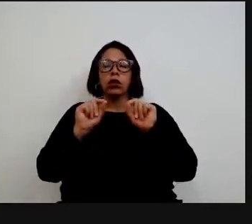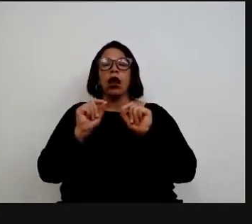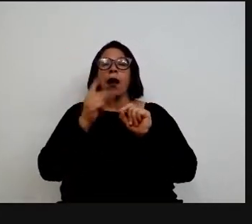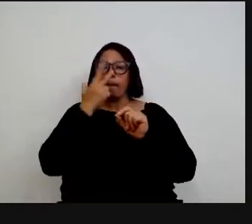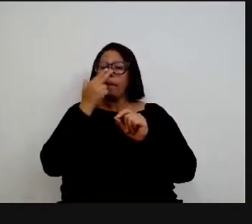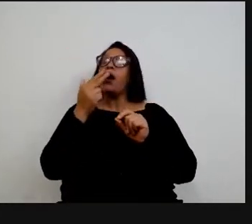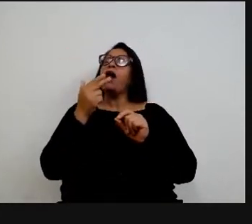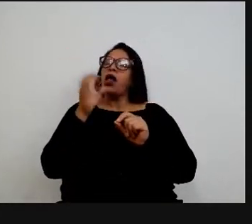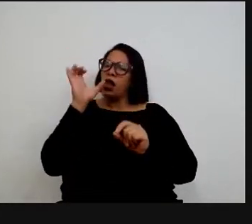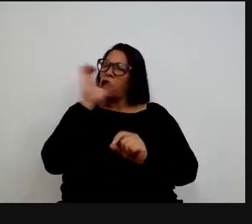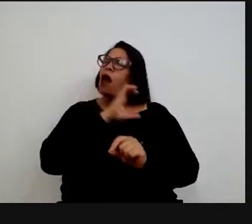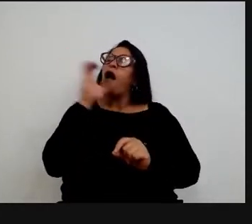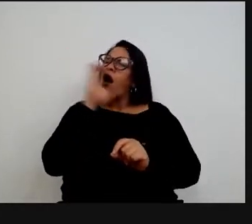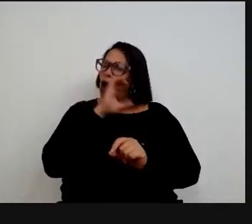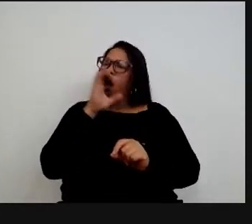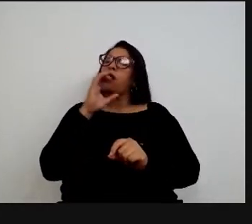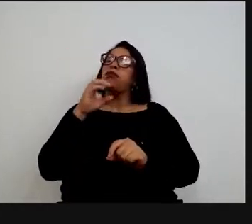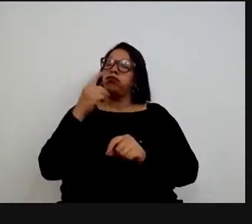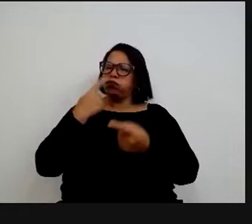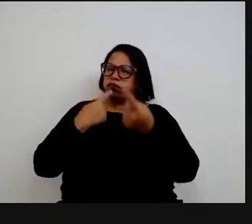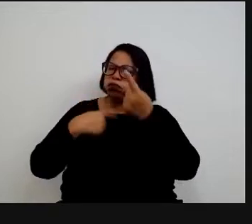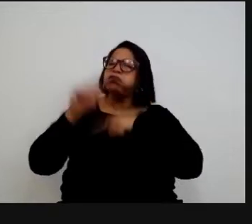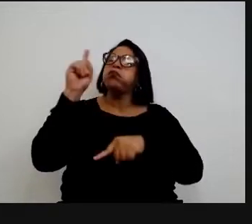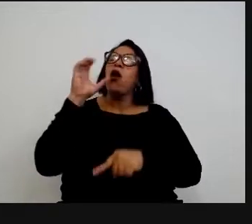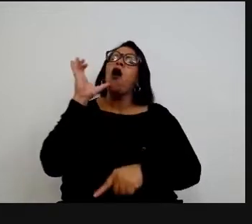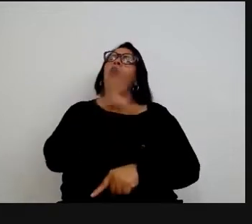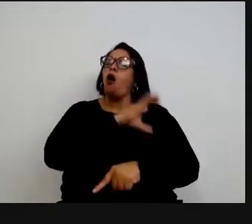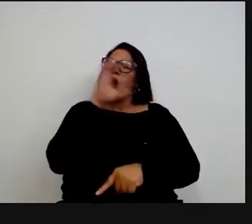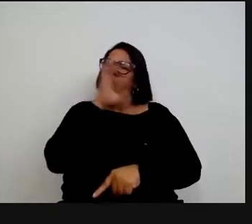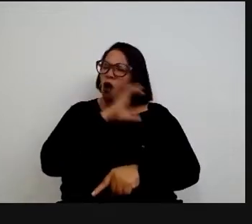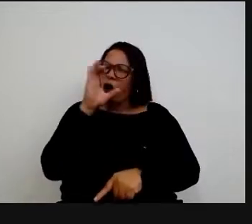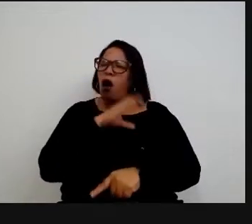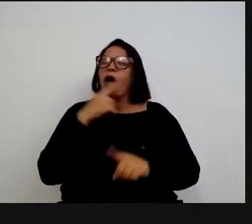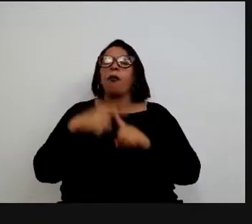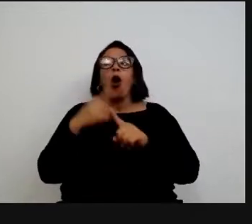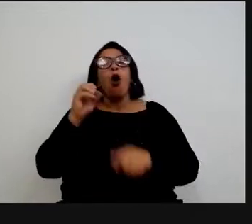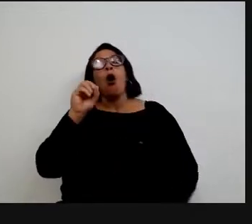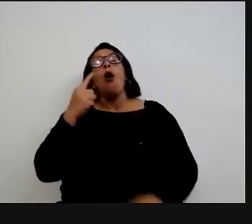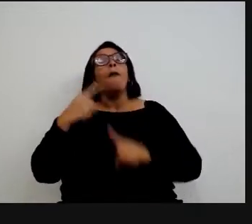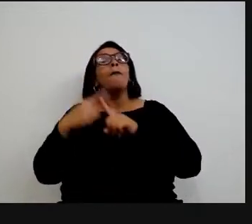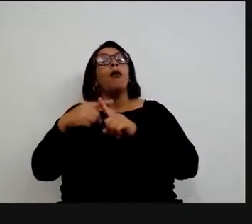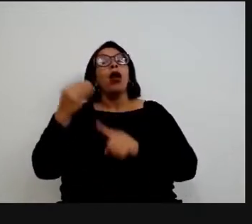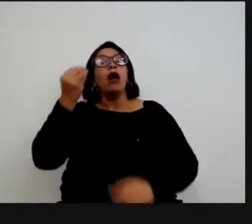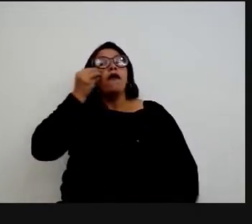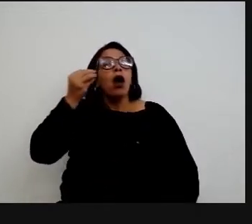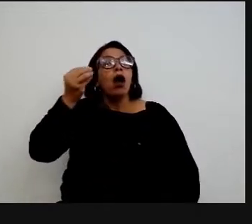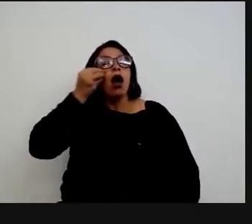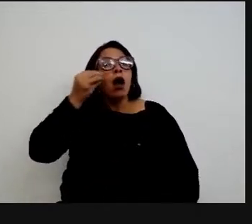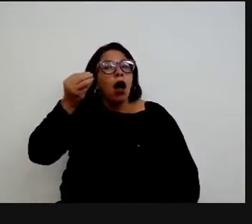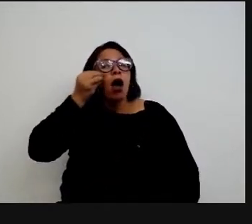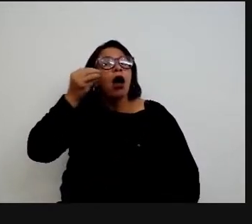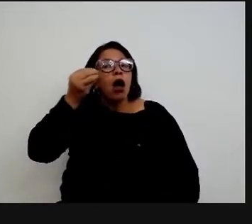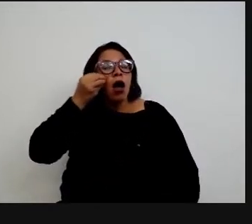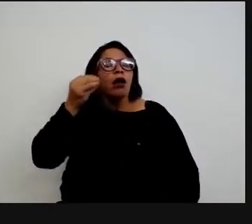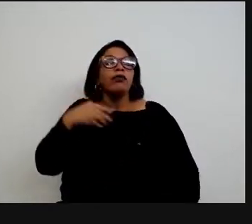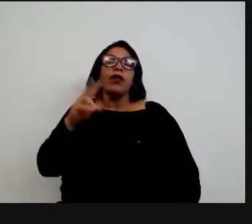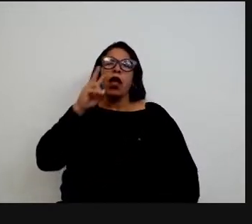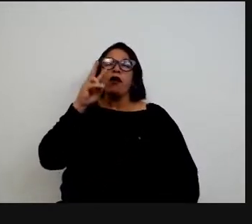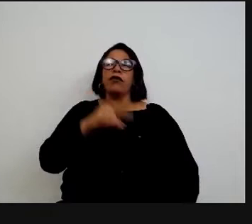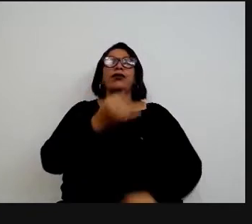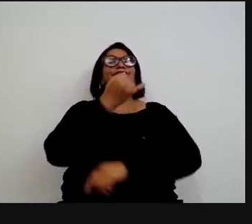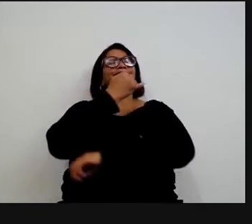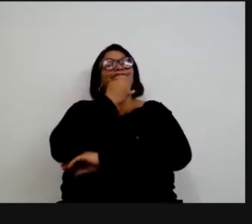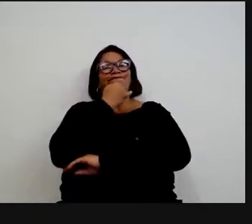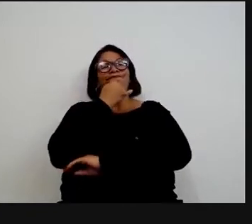um avanço muito rápido ali, ou então, pelo menos, ir testando, né? É muito triste, e eu assisti